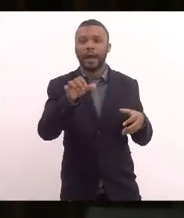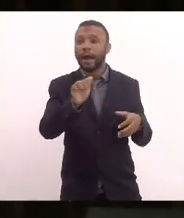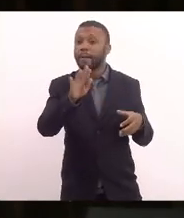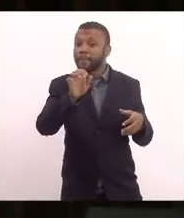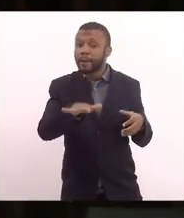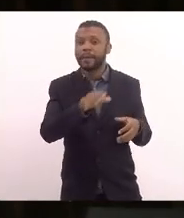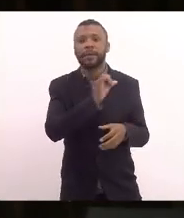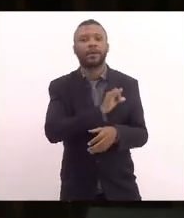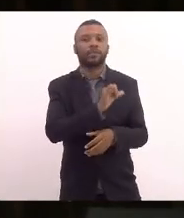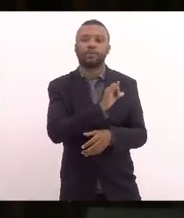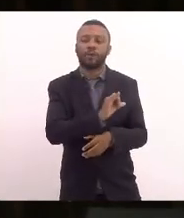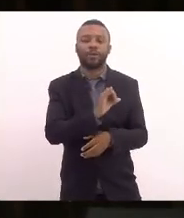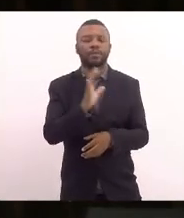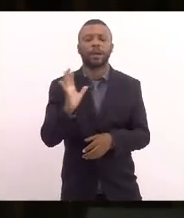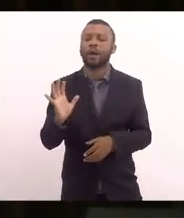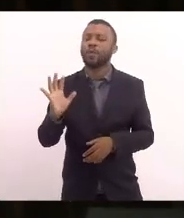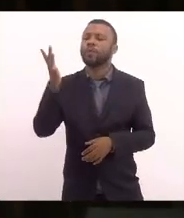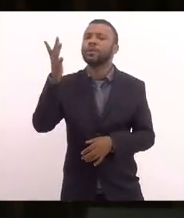porque